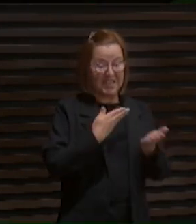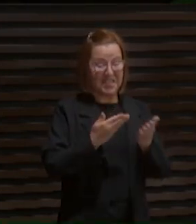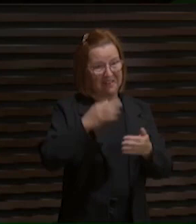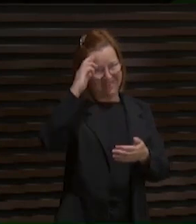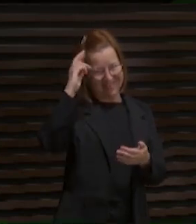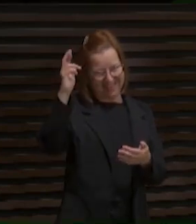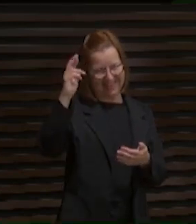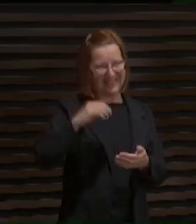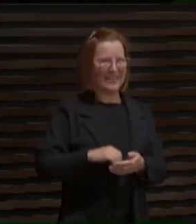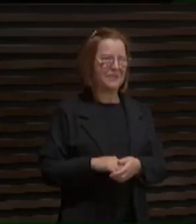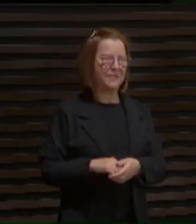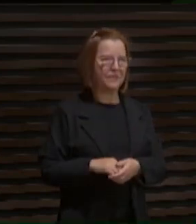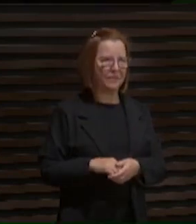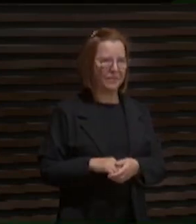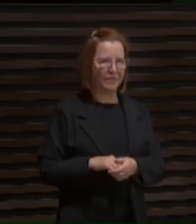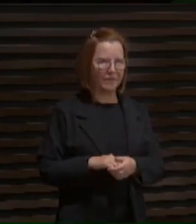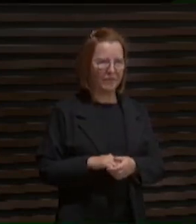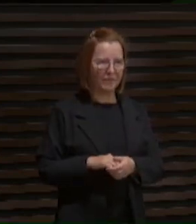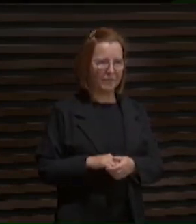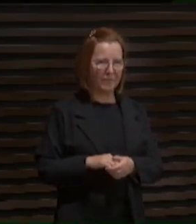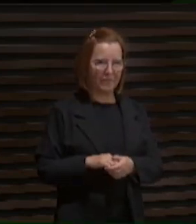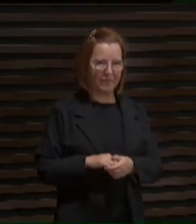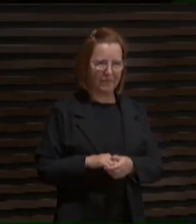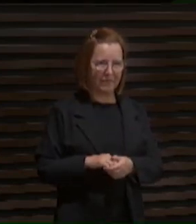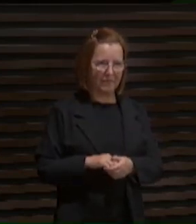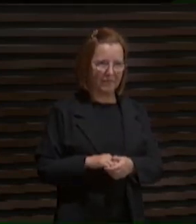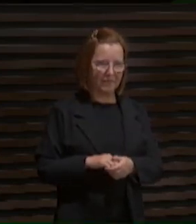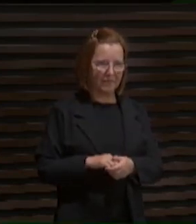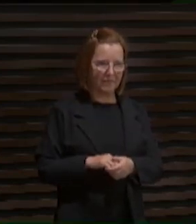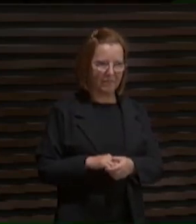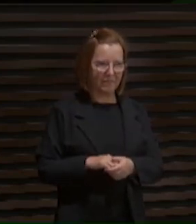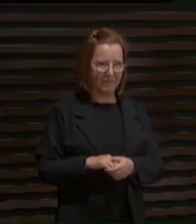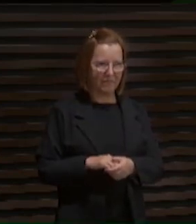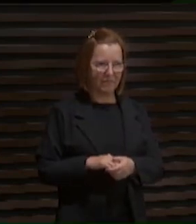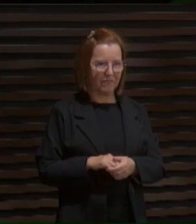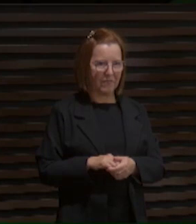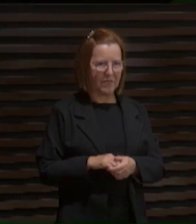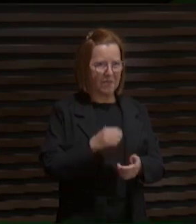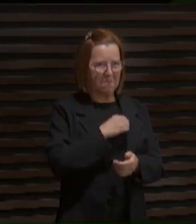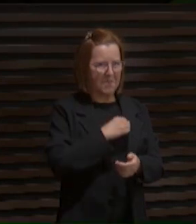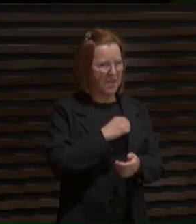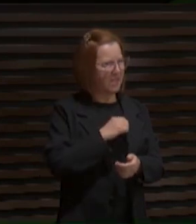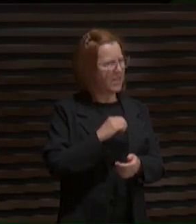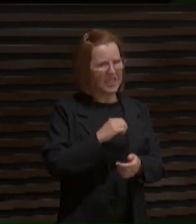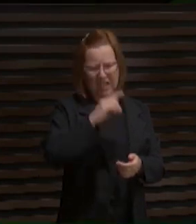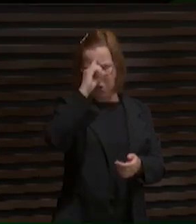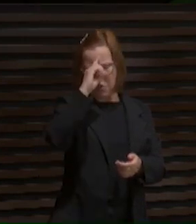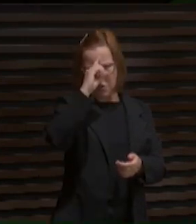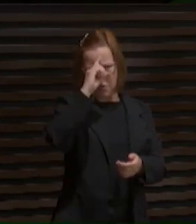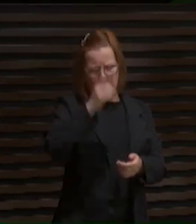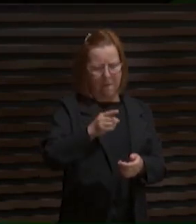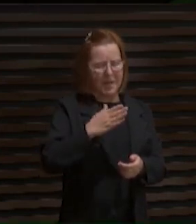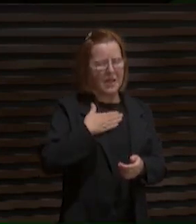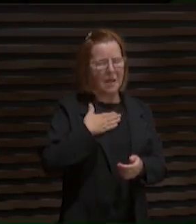a cédula de dívida que pesa contra mim? Cadê? Você não tem mais domínio sobre mim. Isso já é meus